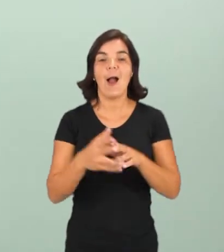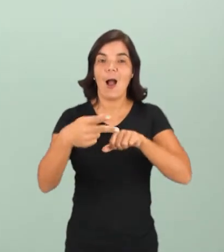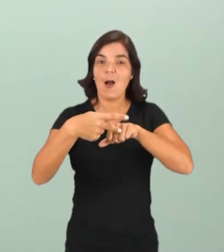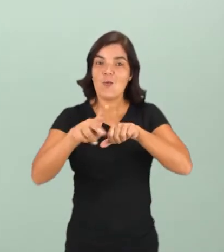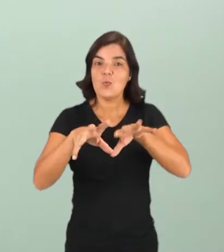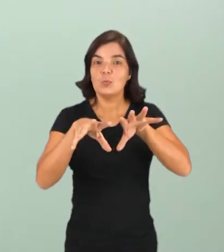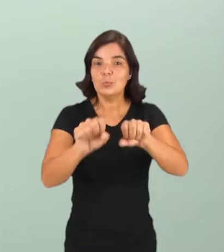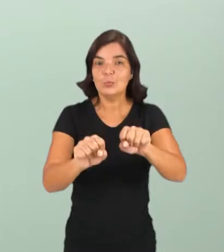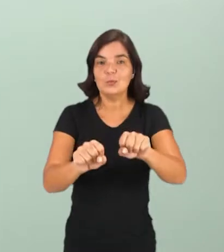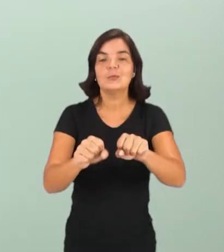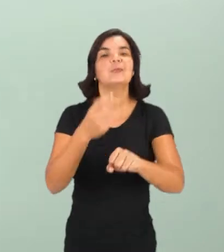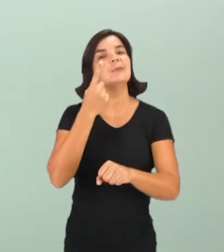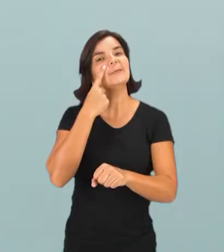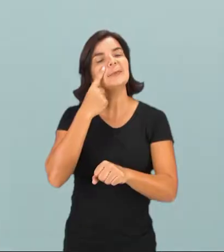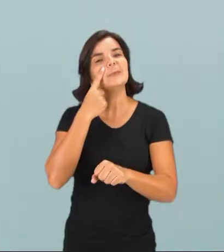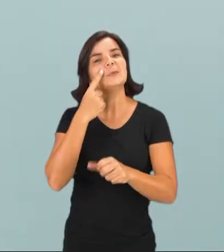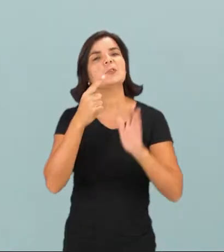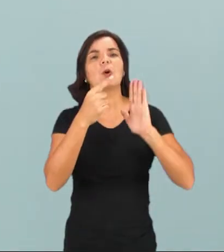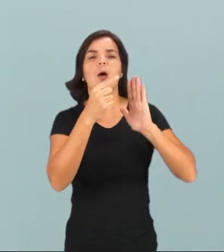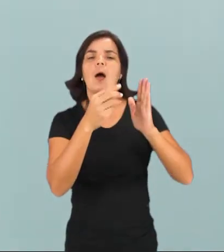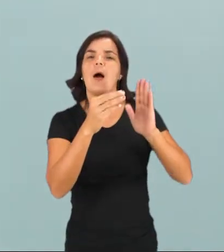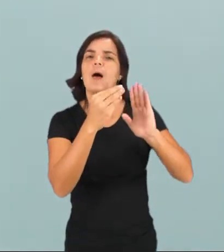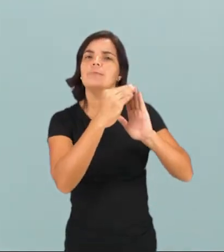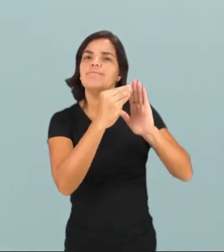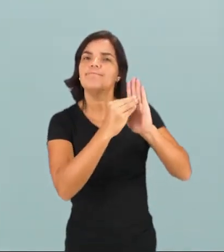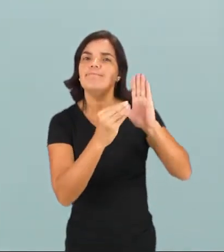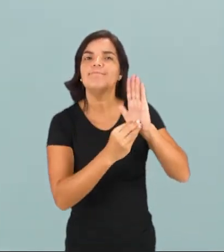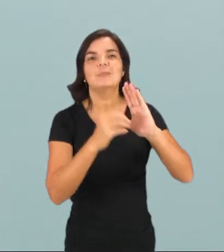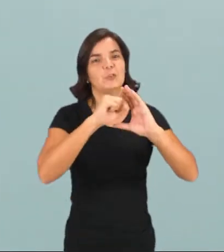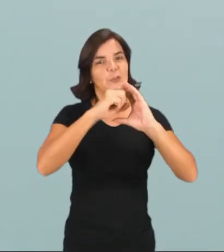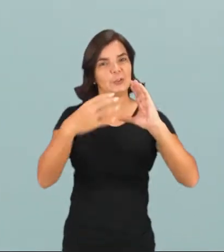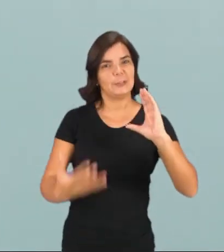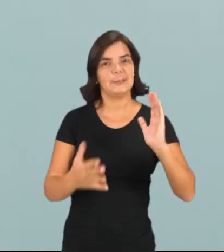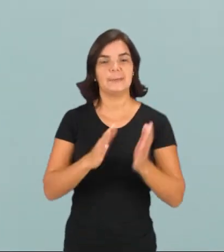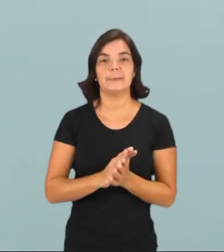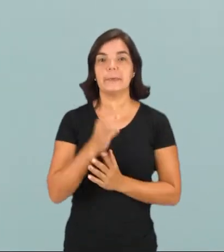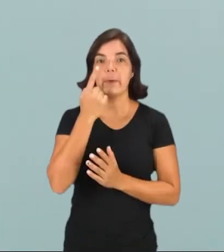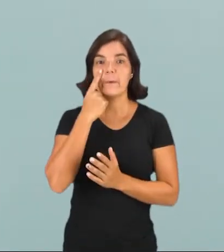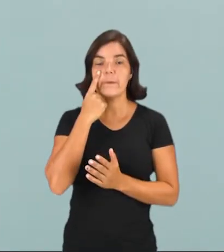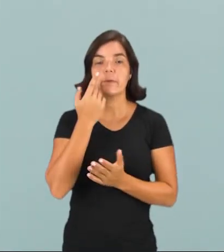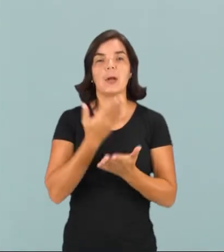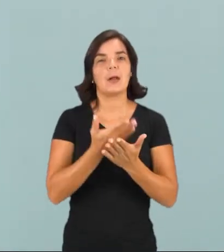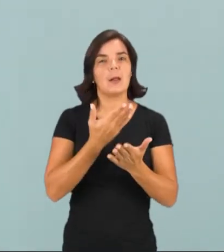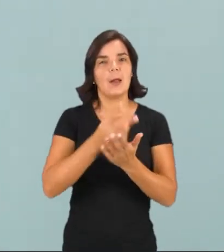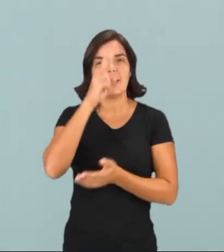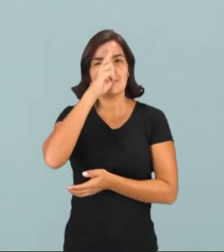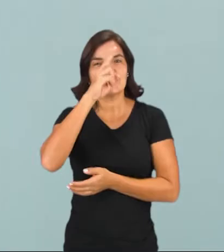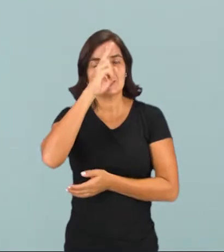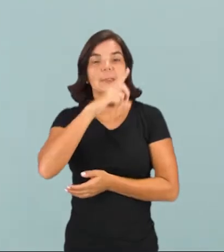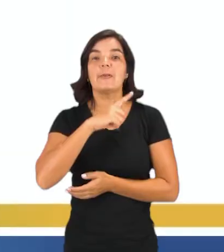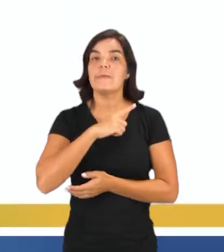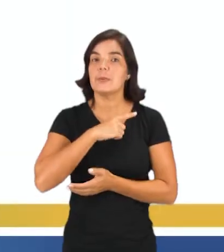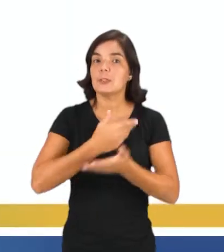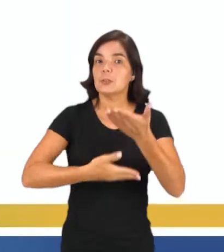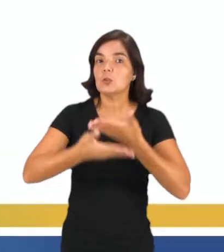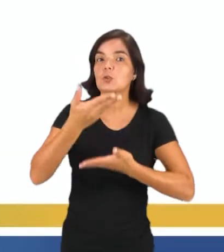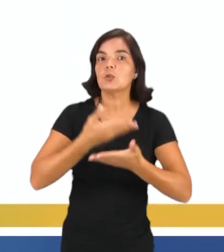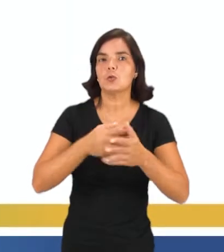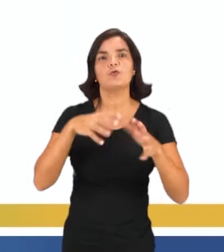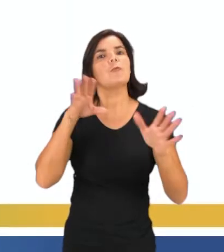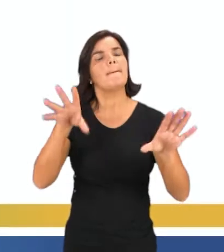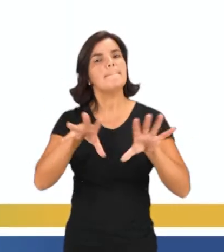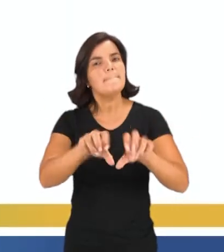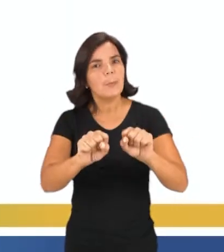pronomes possessivos, vamos identificar algumas características dele. Como nós vimos lá na nossa historinha, ele vai ter uma relação de